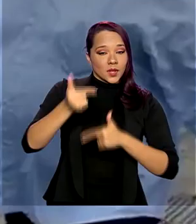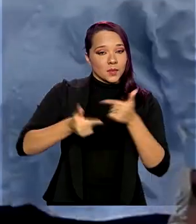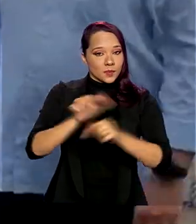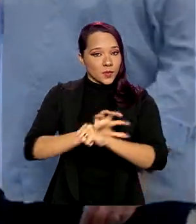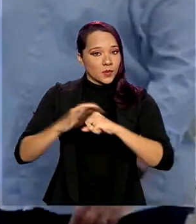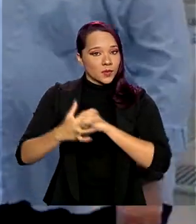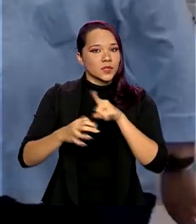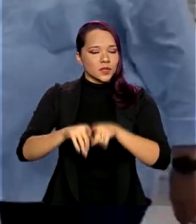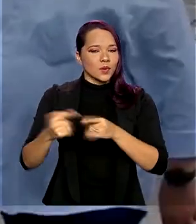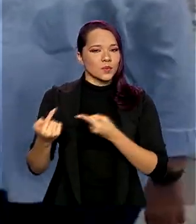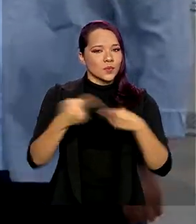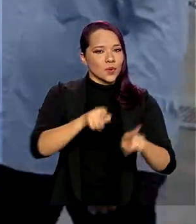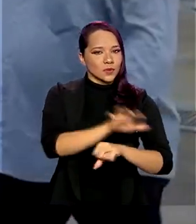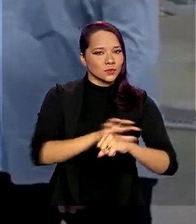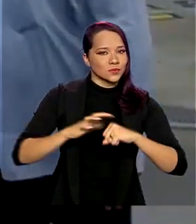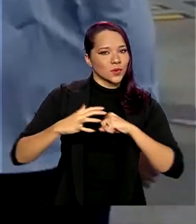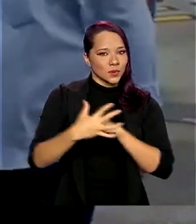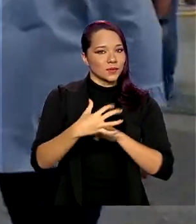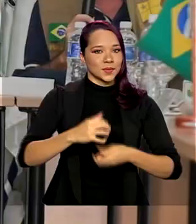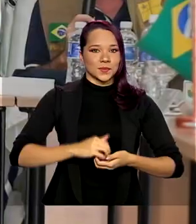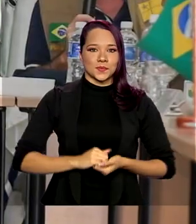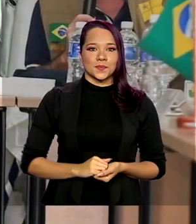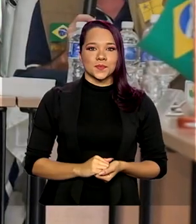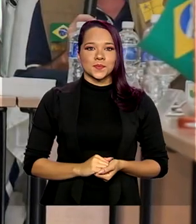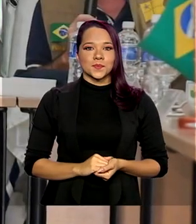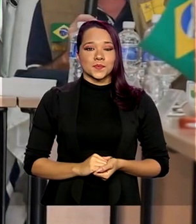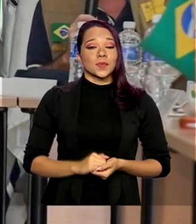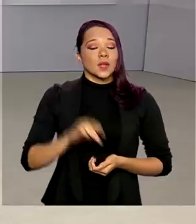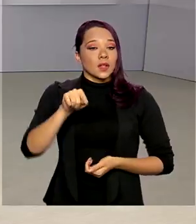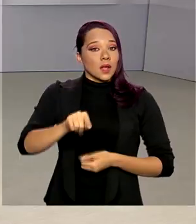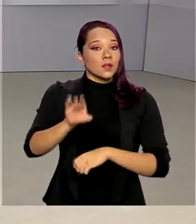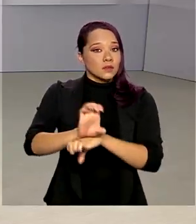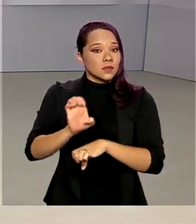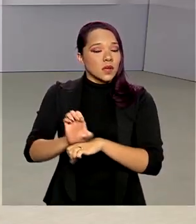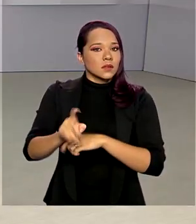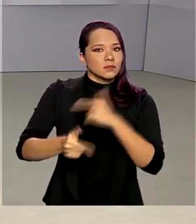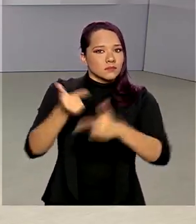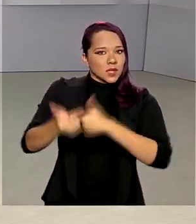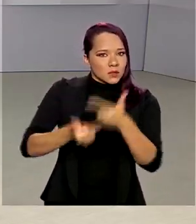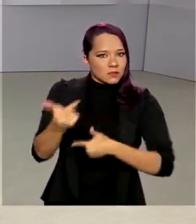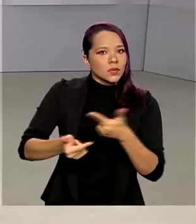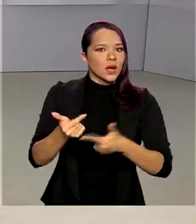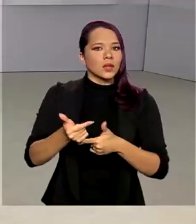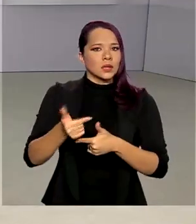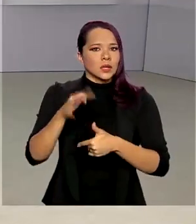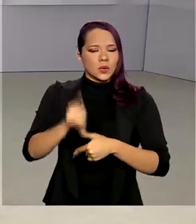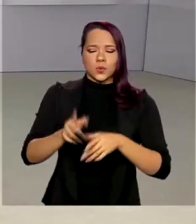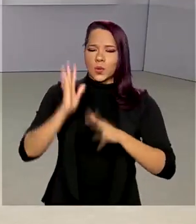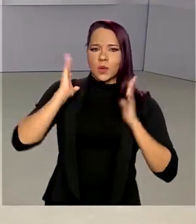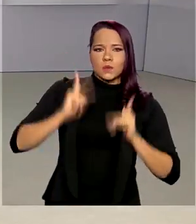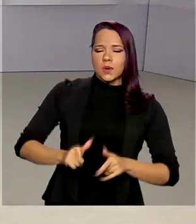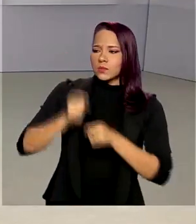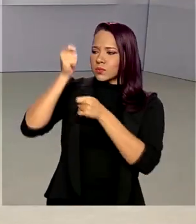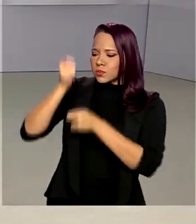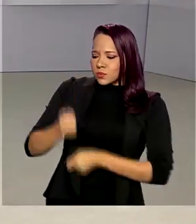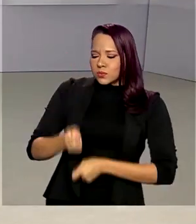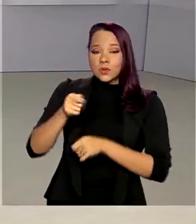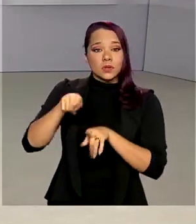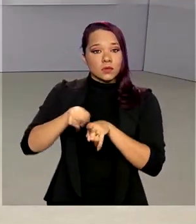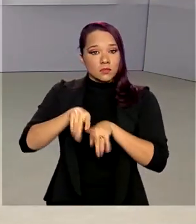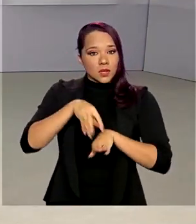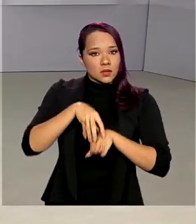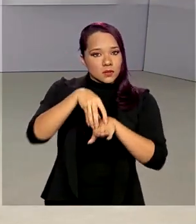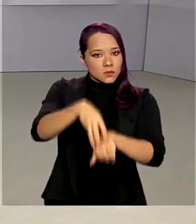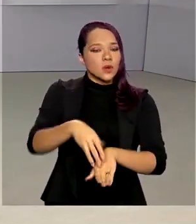Covid-19 de combate à pandemia do novo coronavírus. No estado, além de atividades com a desinfecção de locais e o transporte